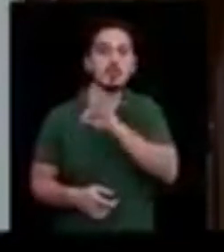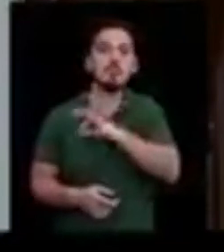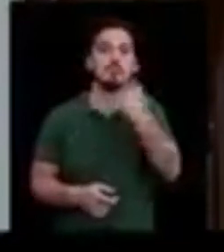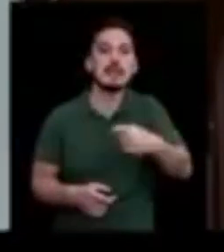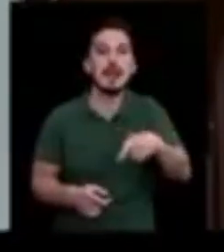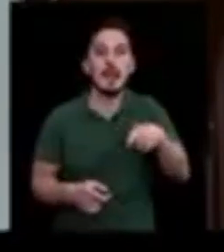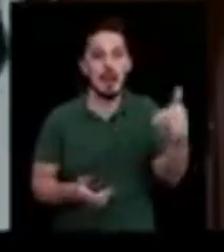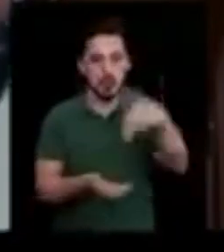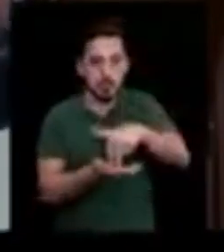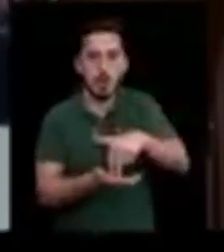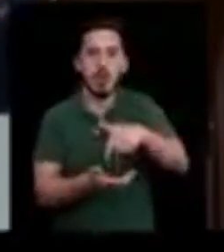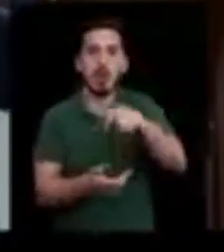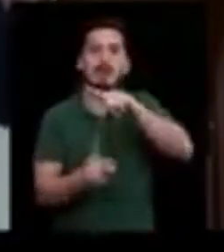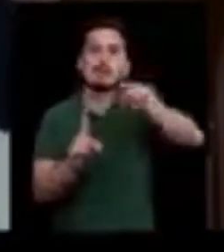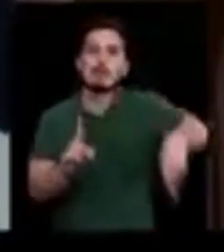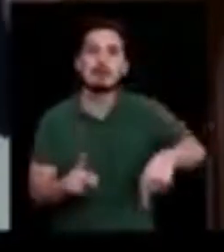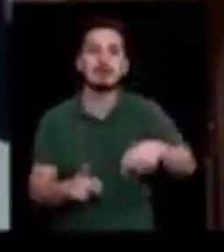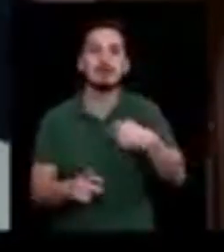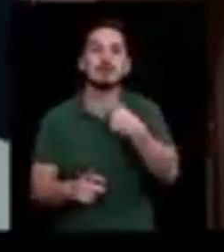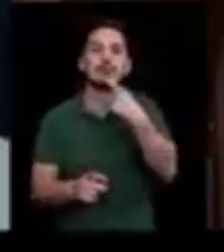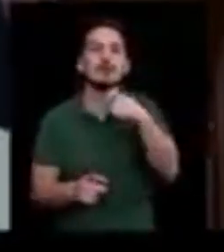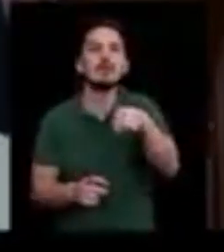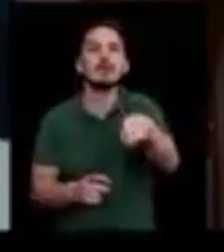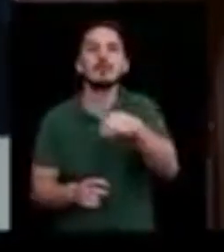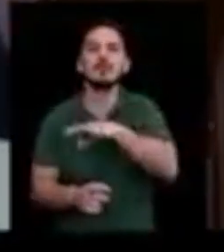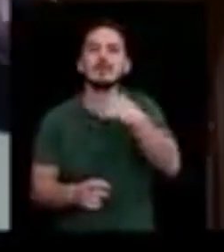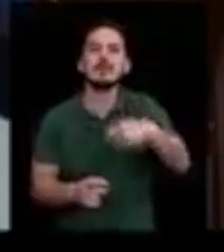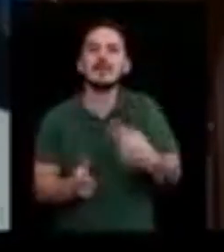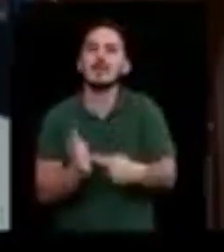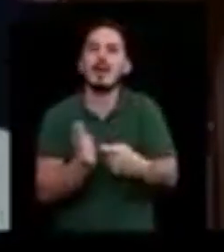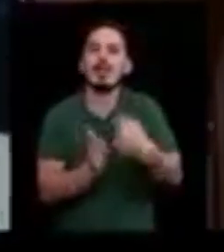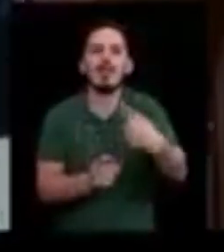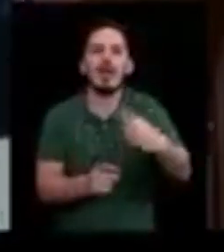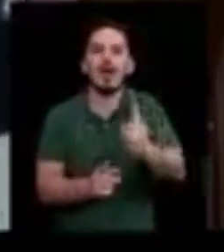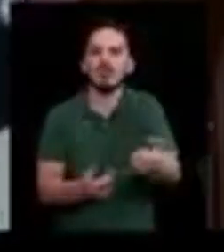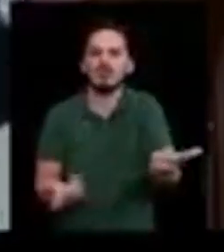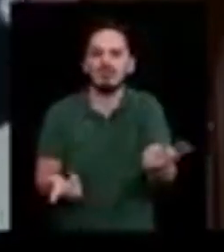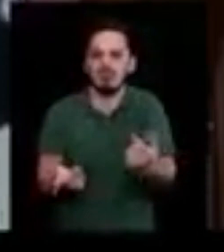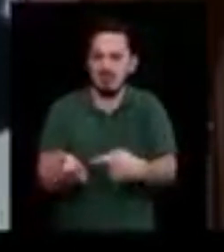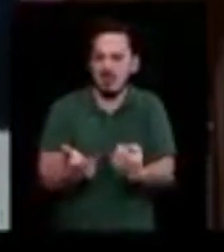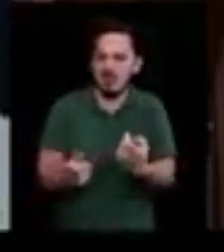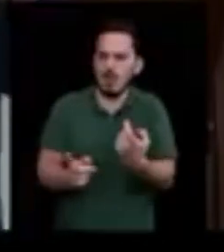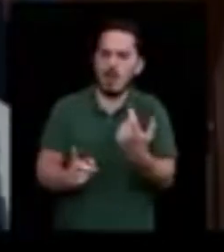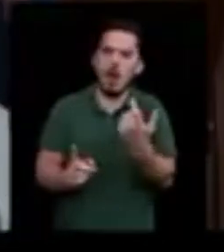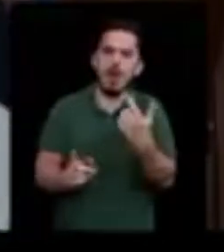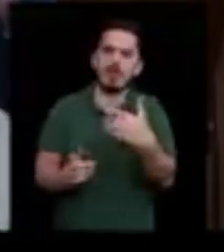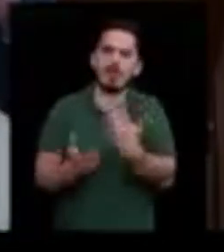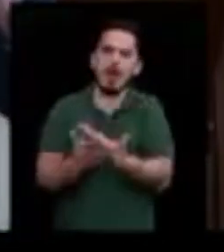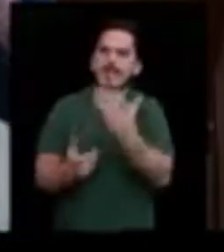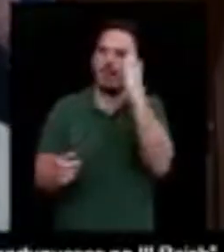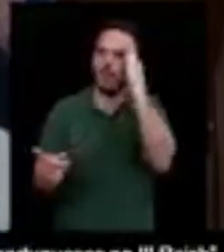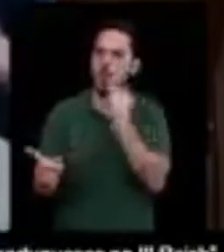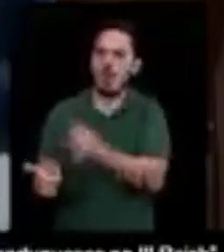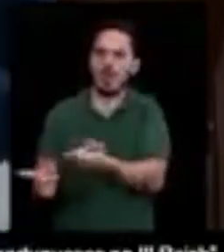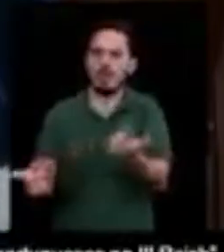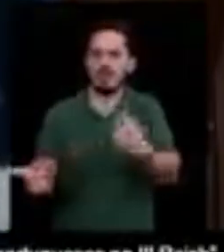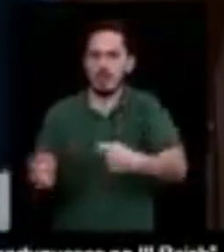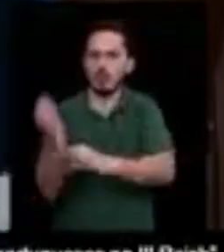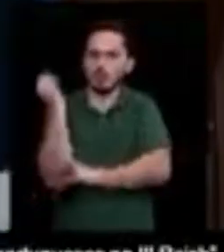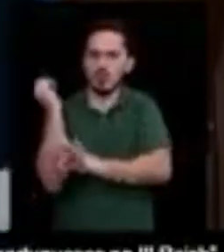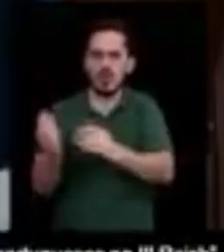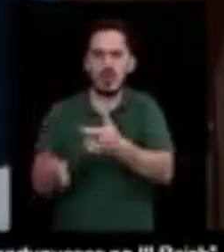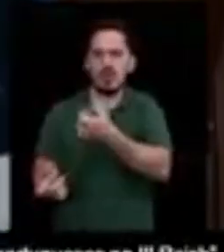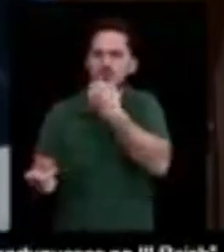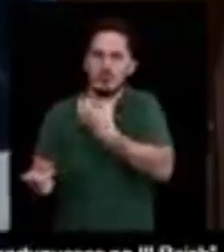Presidente, eu questionava que necessidade é que o Sr. Presidente realmente tem, o Executivo, de humilhar o meu Presidente de Junta. O meu Presidente de Junta é boa pessoa, está ali